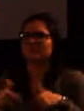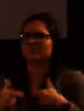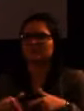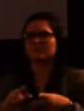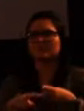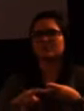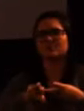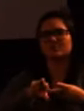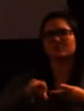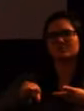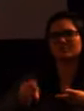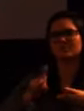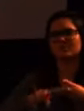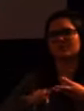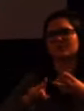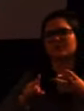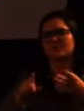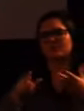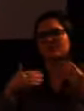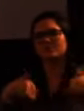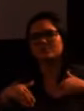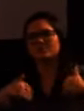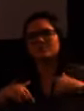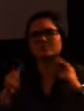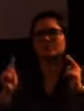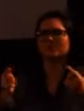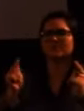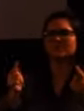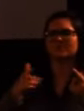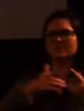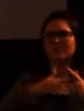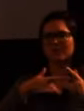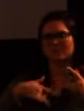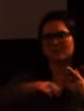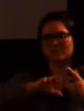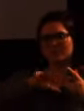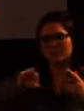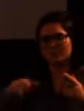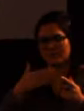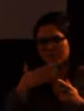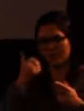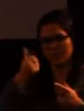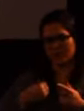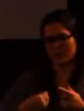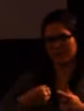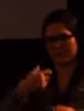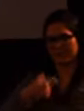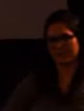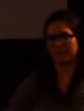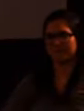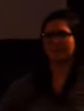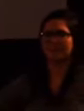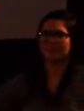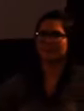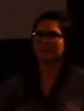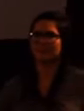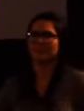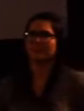de elementos que contribuem para uma qualidade de vida também para essa população. Vamos lá.